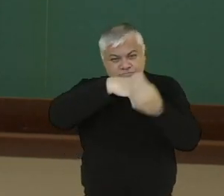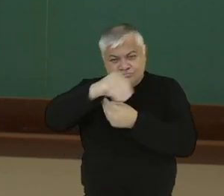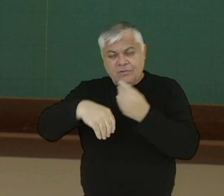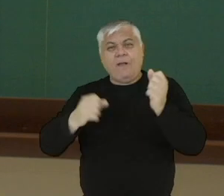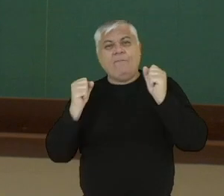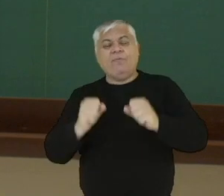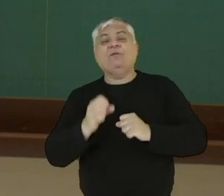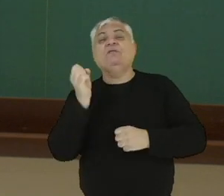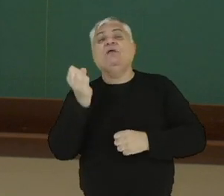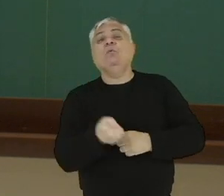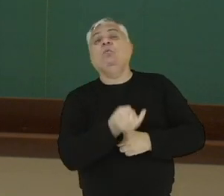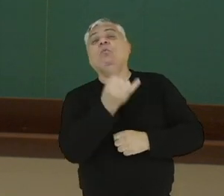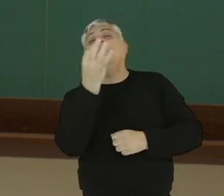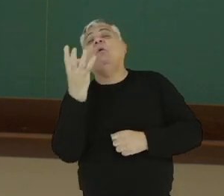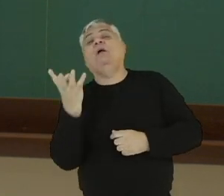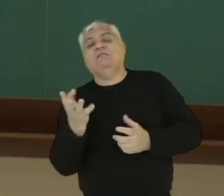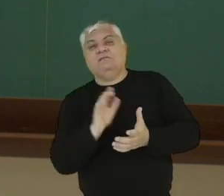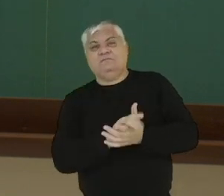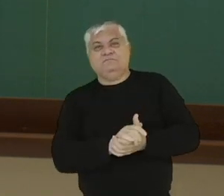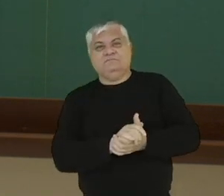isso pode gerar para mim?